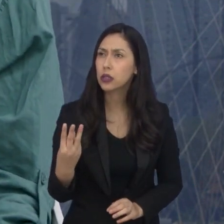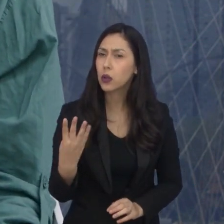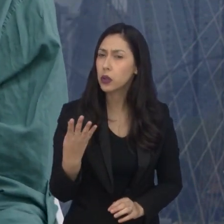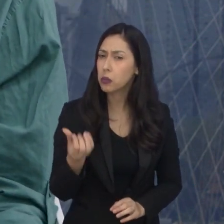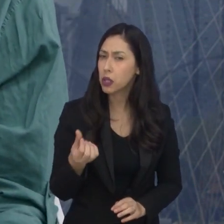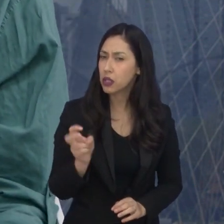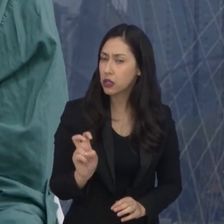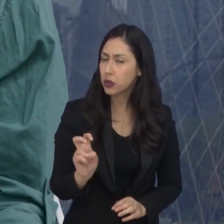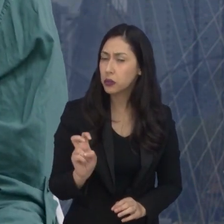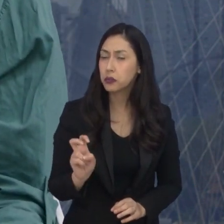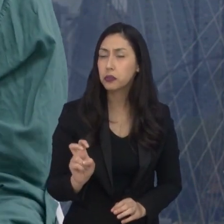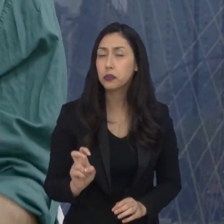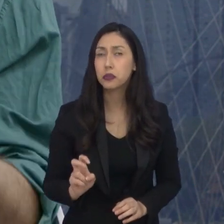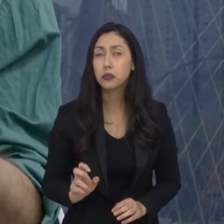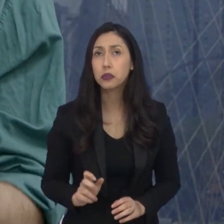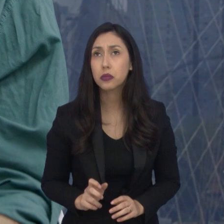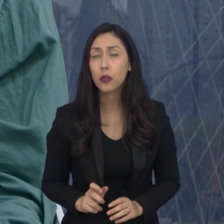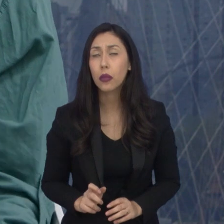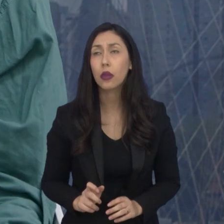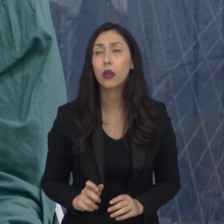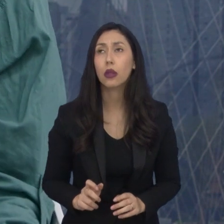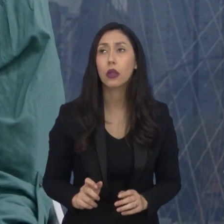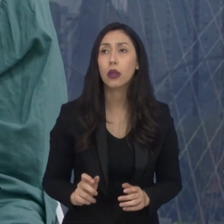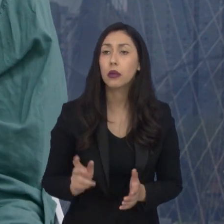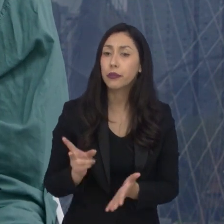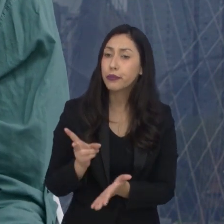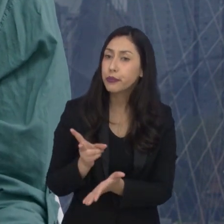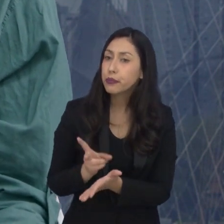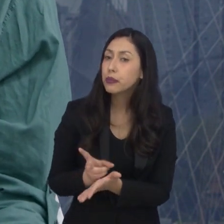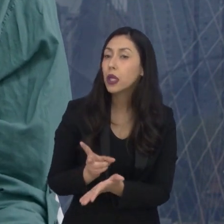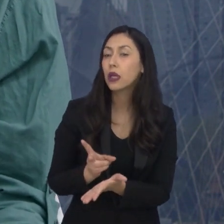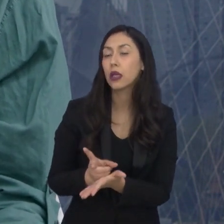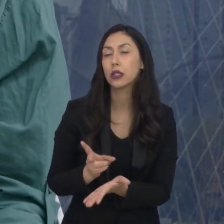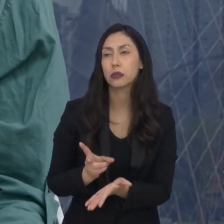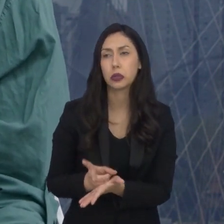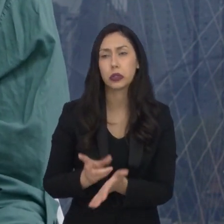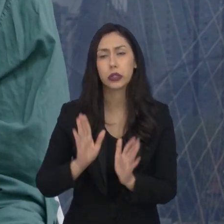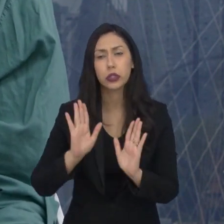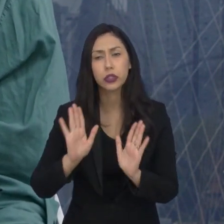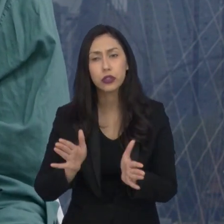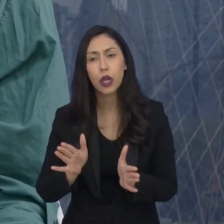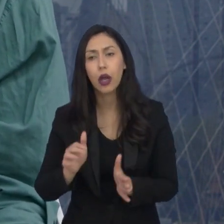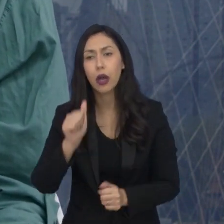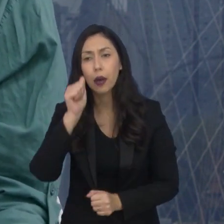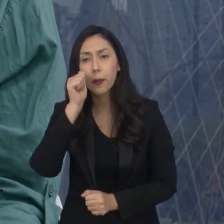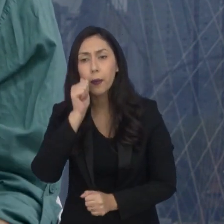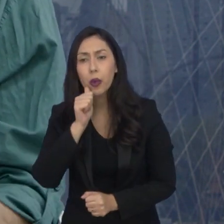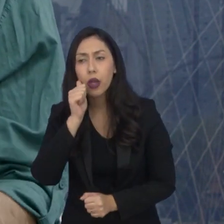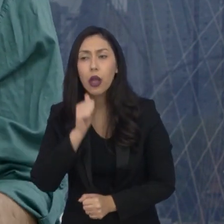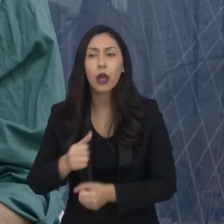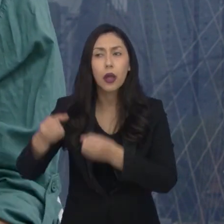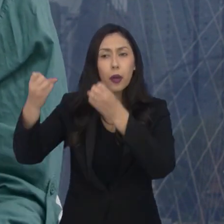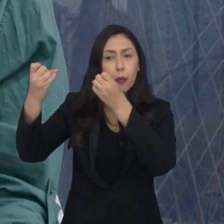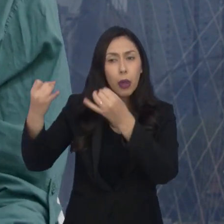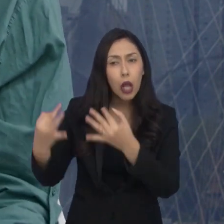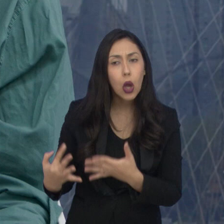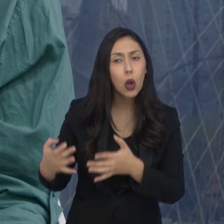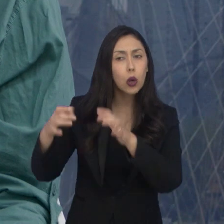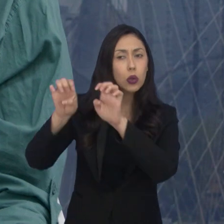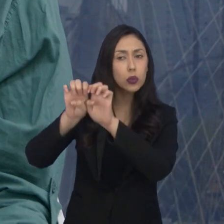13465, que ela, embora ela tenha dito, a dona Trindade, sobre a